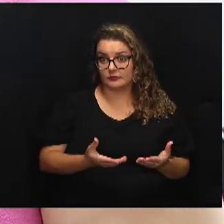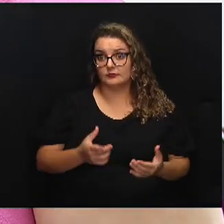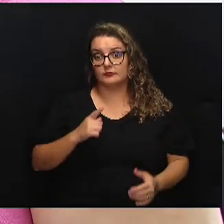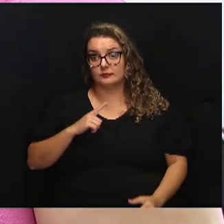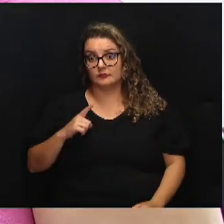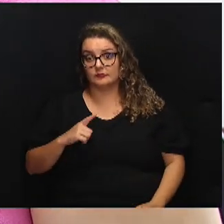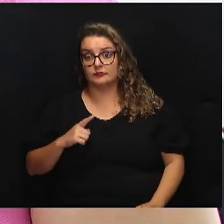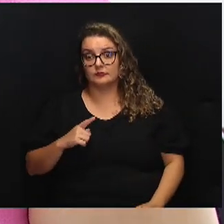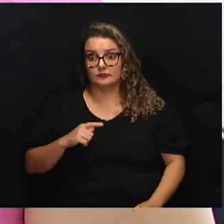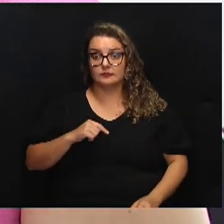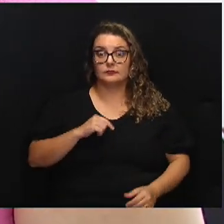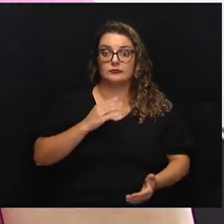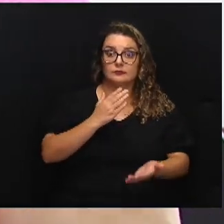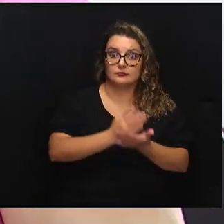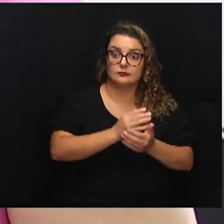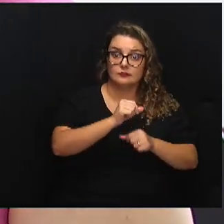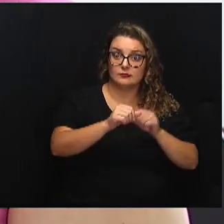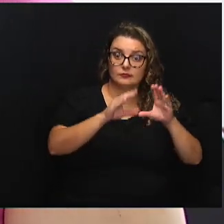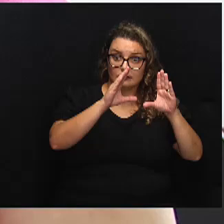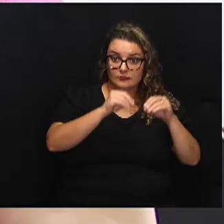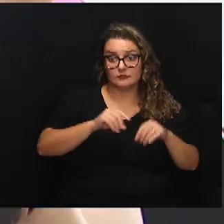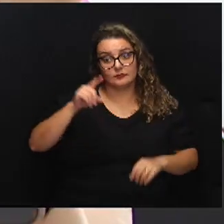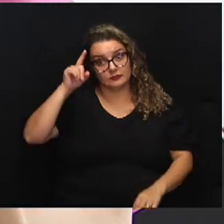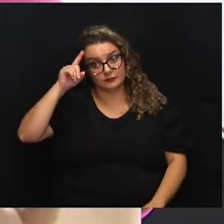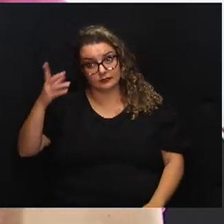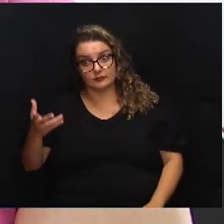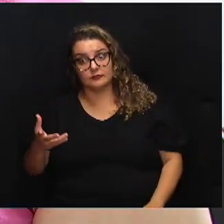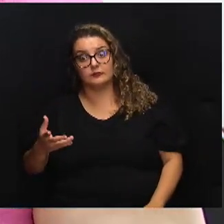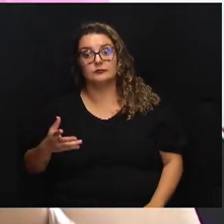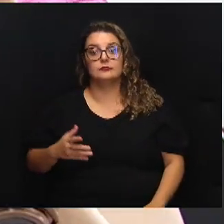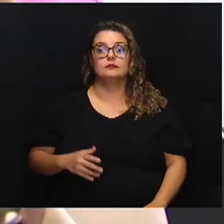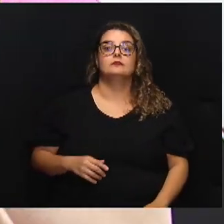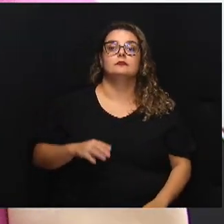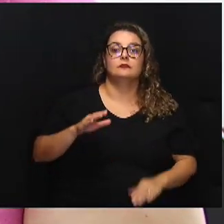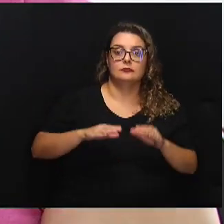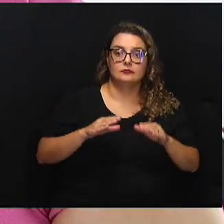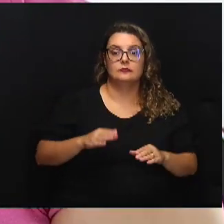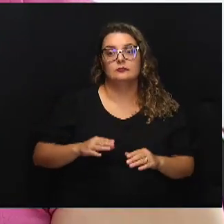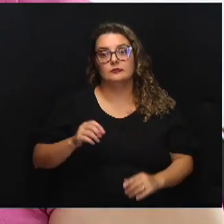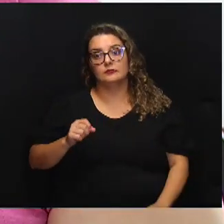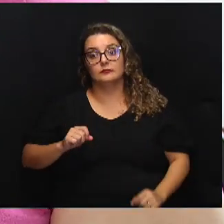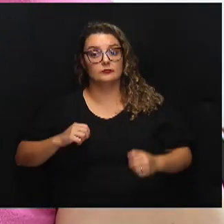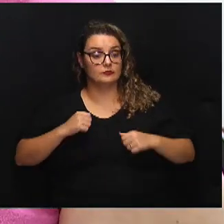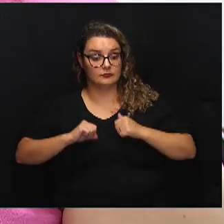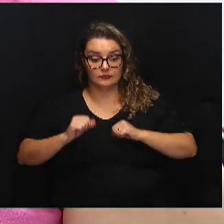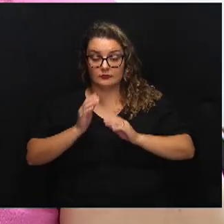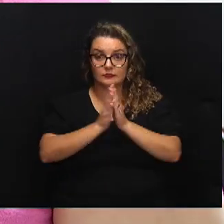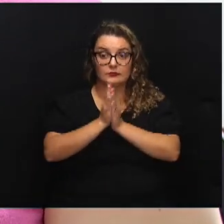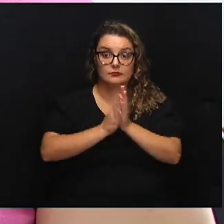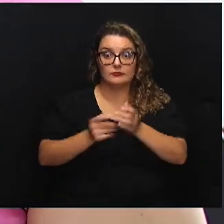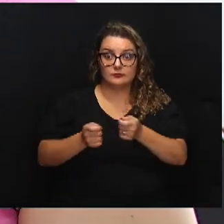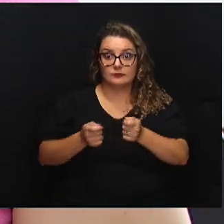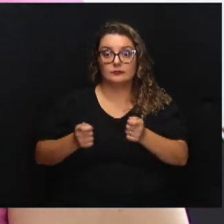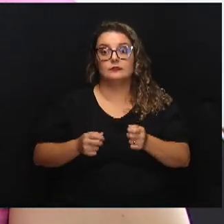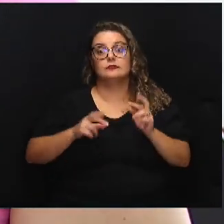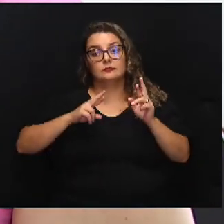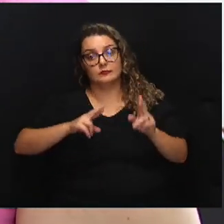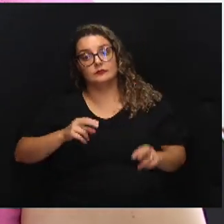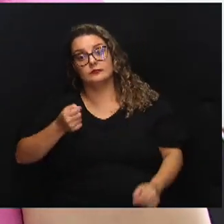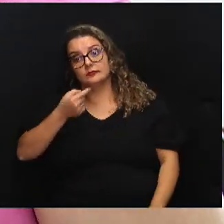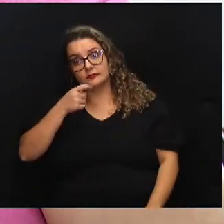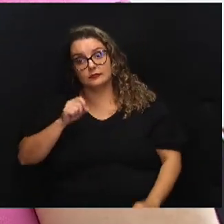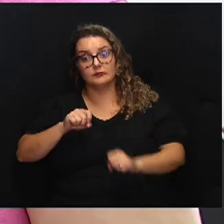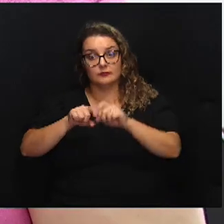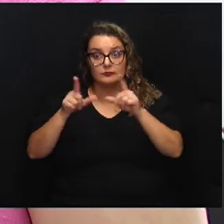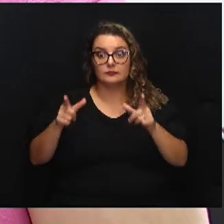para de trocar esse dia pela noite. E às vezes ele começa a ficar tão agitado, tem que tomar de dia também para tentar regular o sono, tem medicamento para regular o sono. Então,